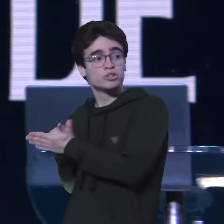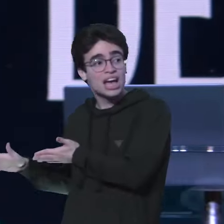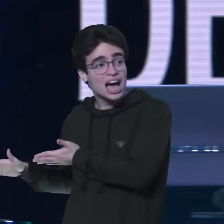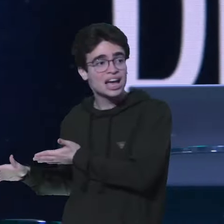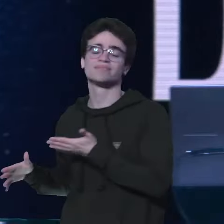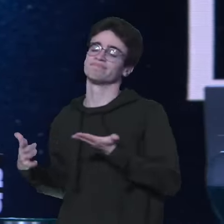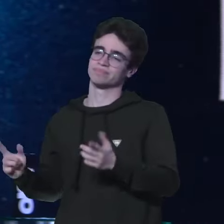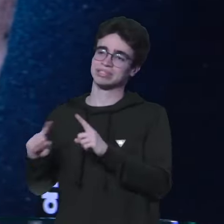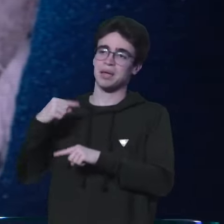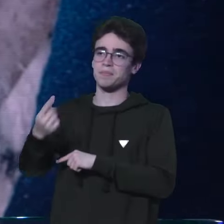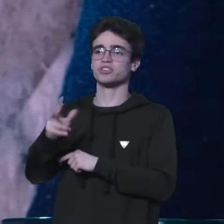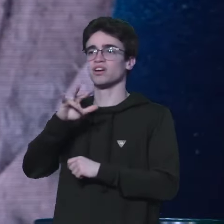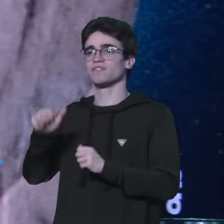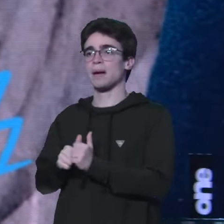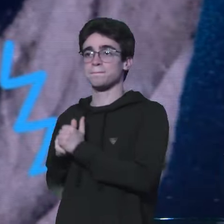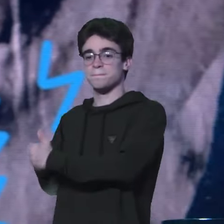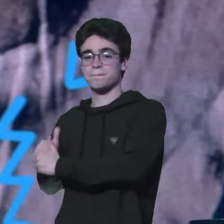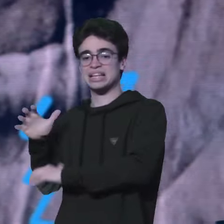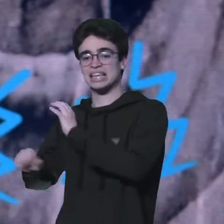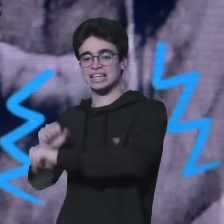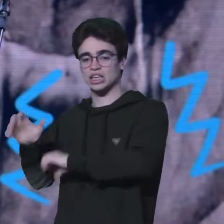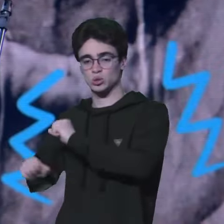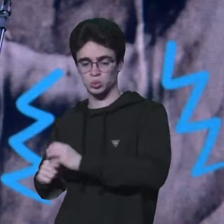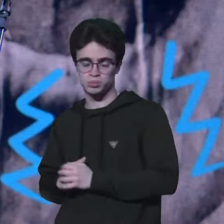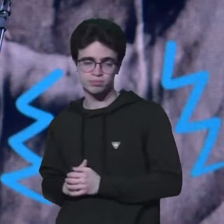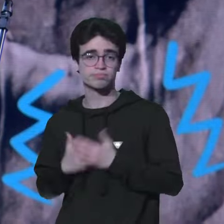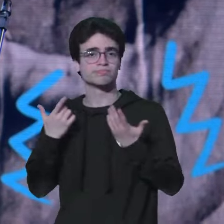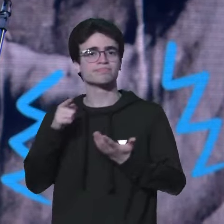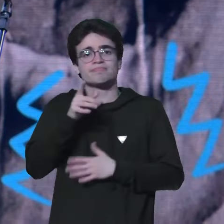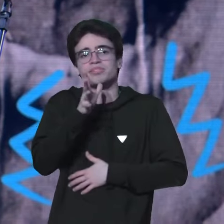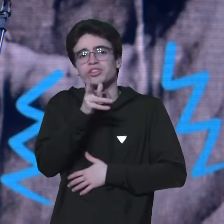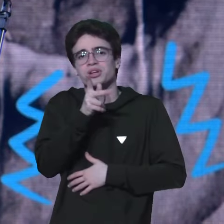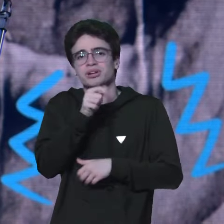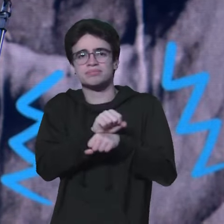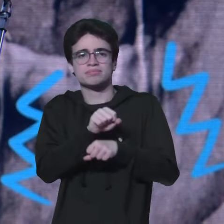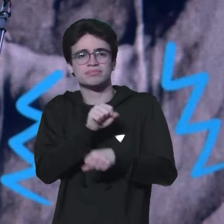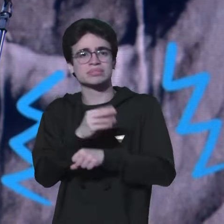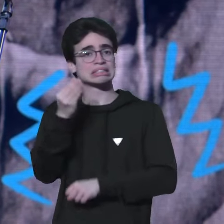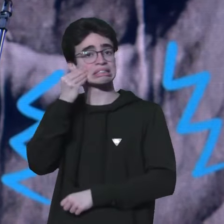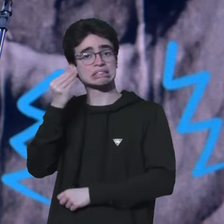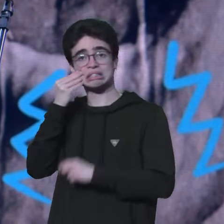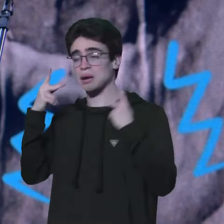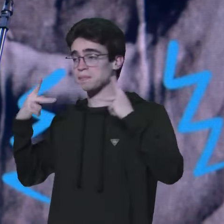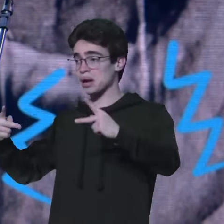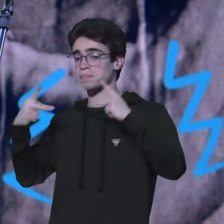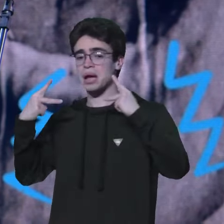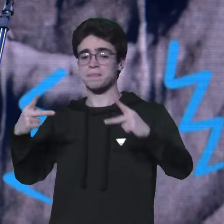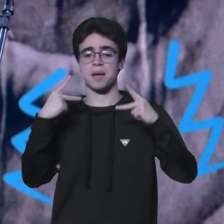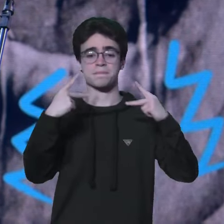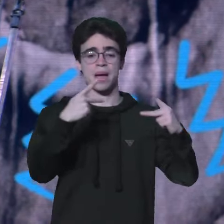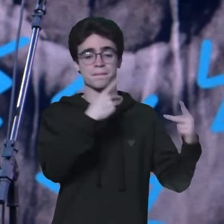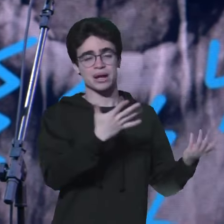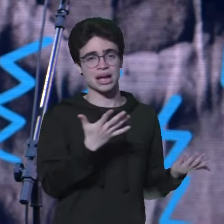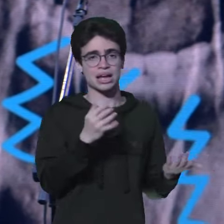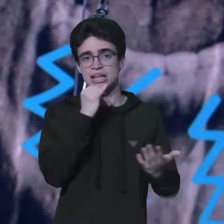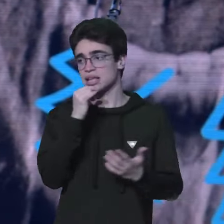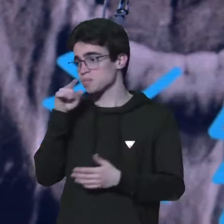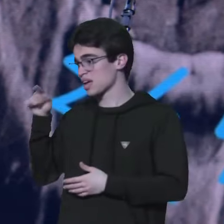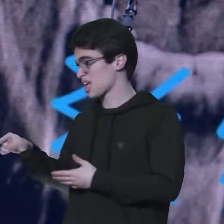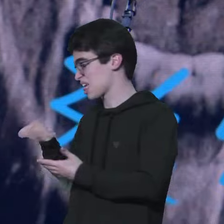ser perseguido. Então ele demora um pouco para fazer isso, para conseguir pregar um pouco na cidade, antes de ter que sair